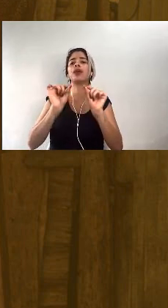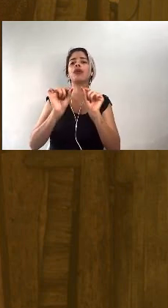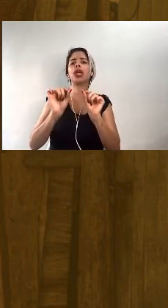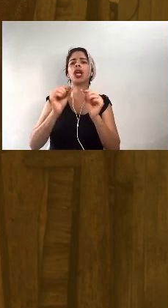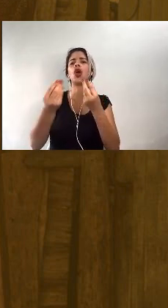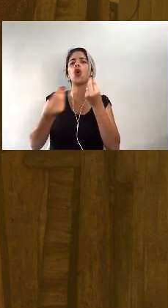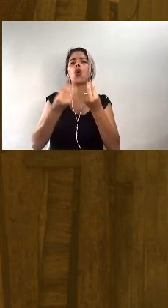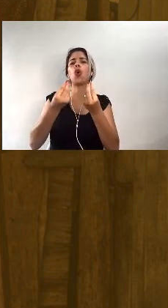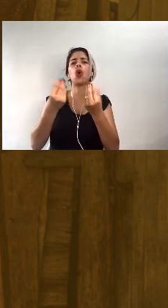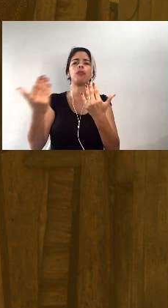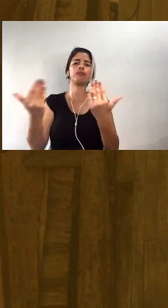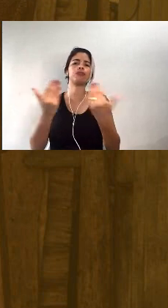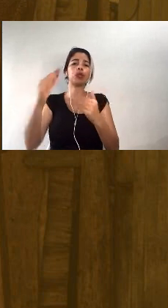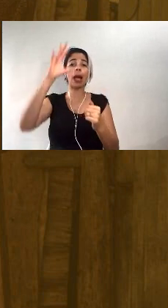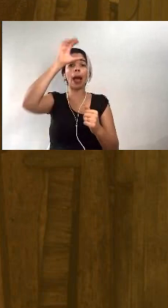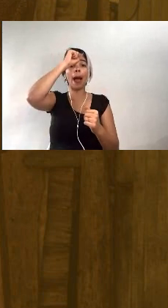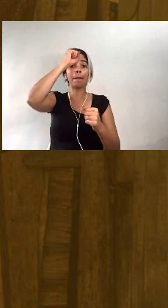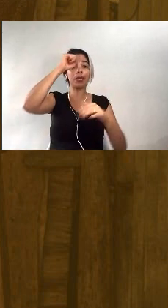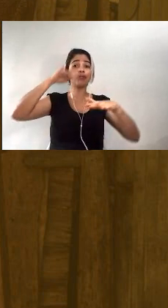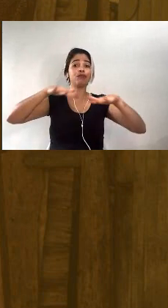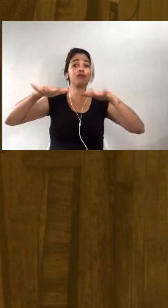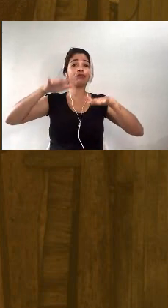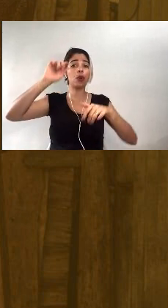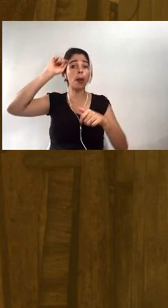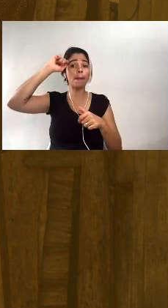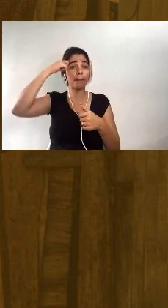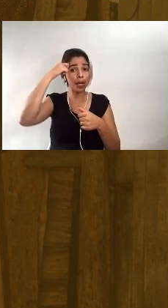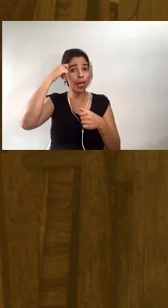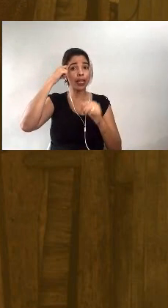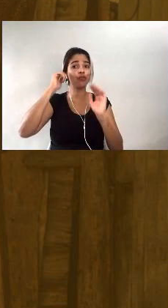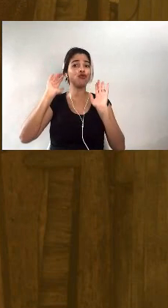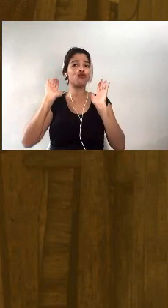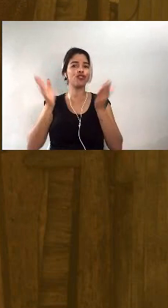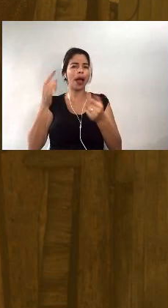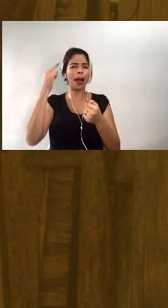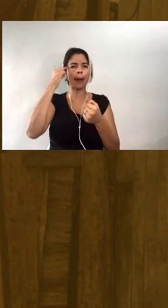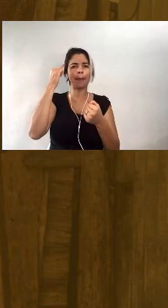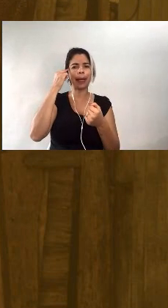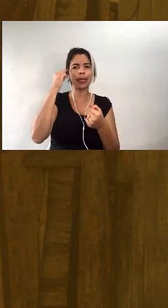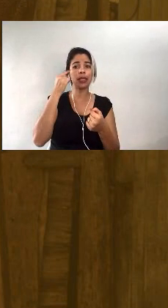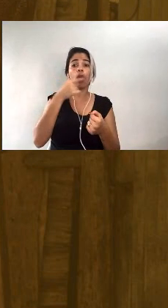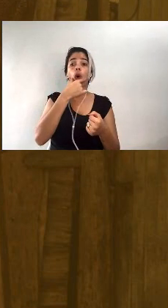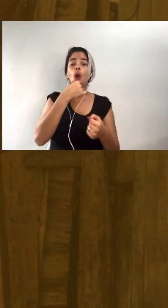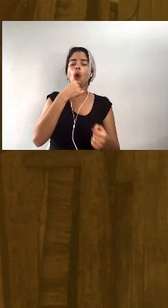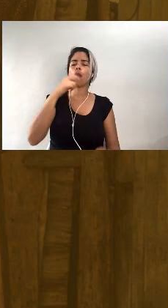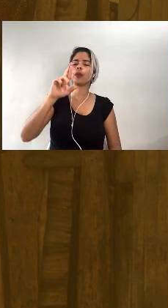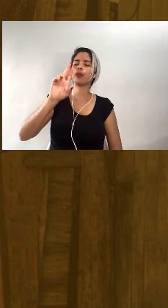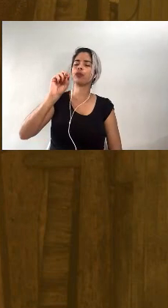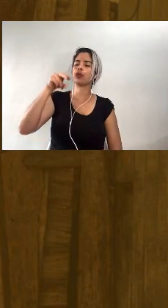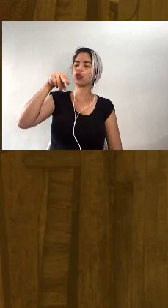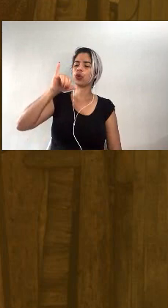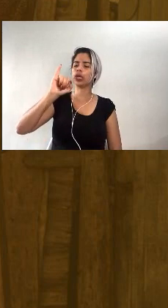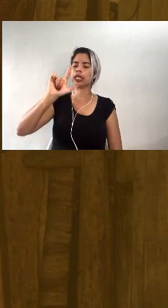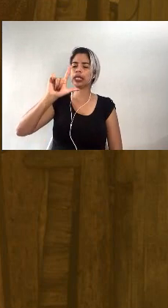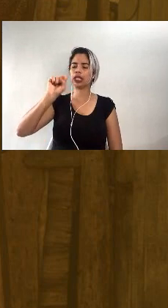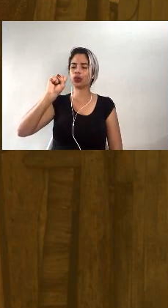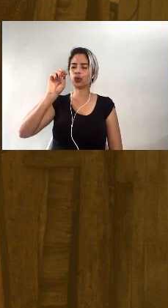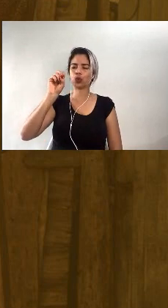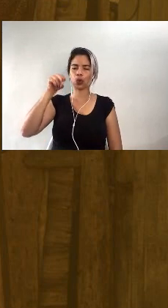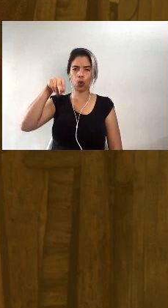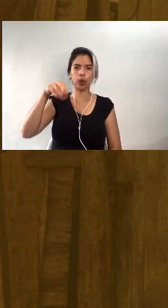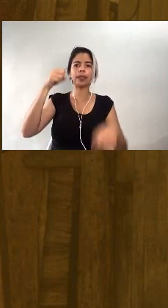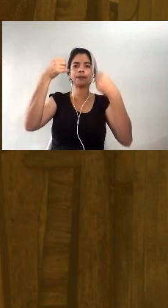pode aprender com o movimento negro, já emendando com o que Ronilson vai trabalhar em seguida. Tá?